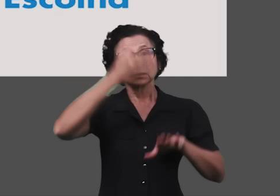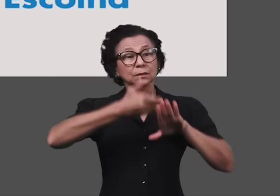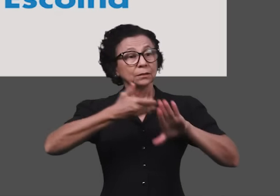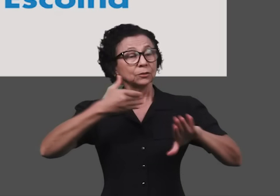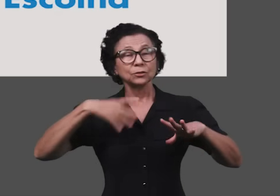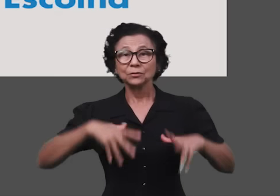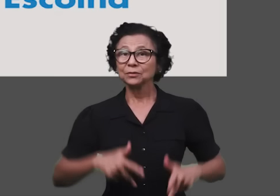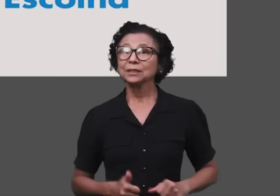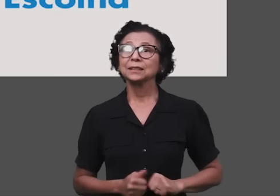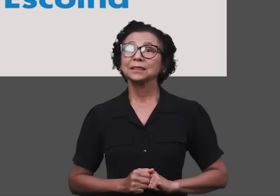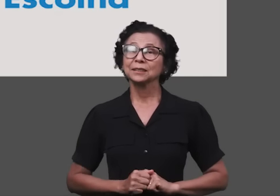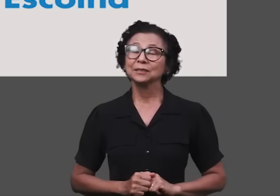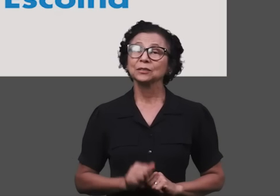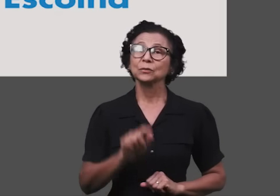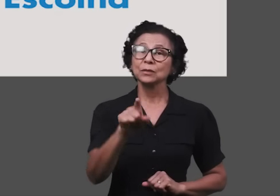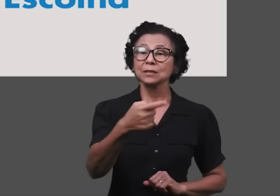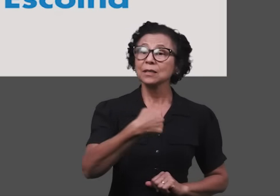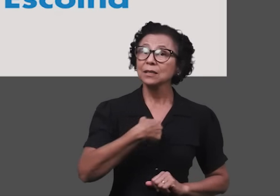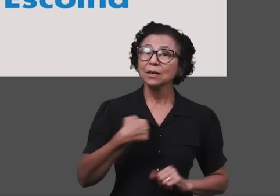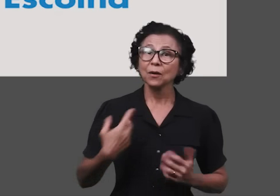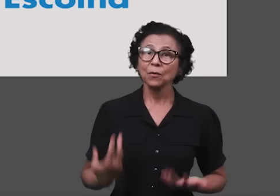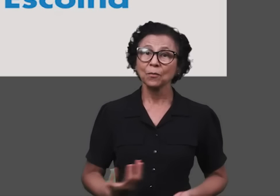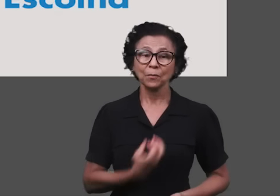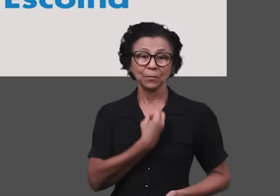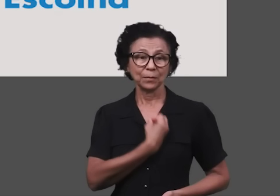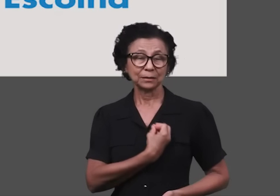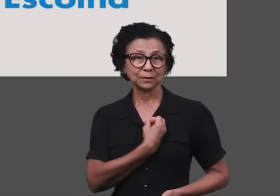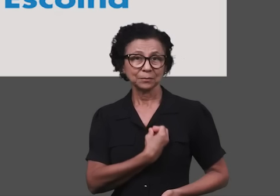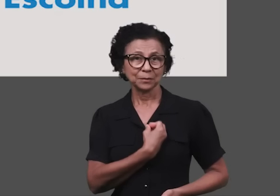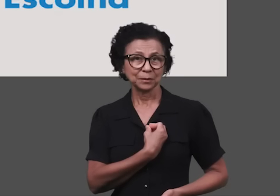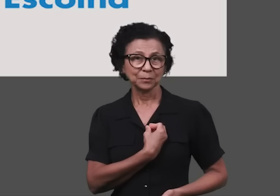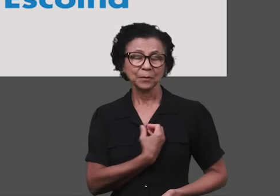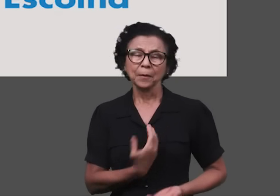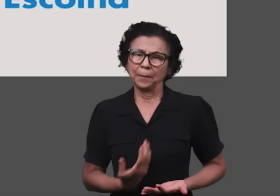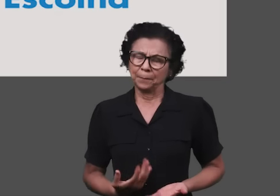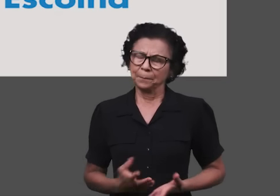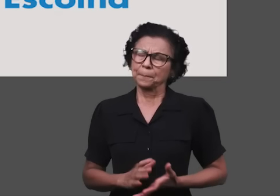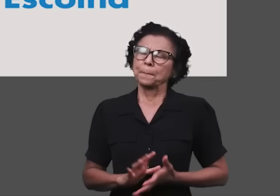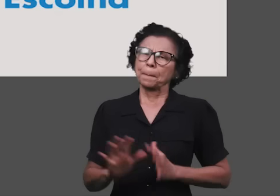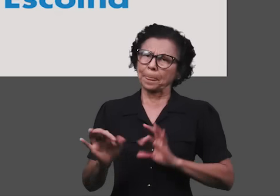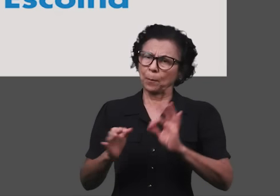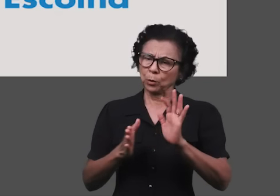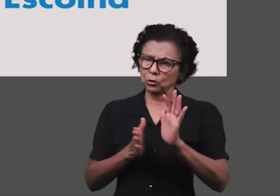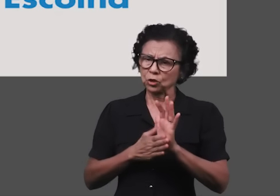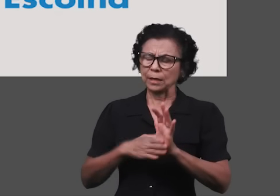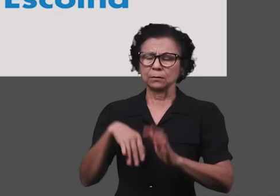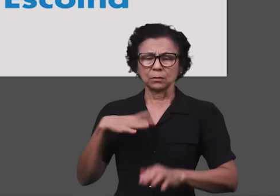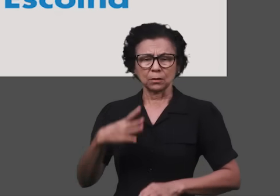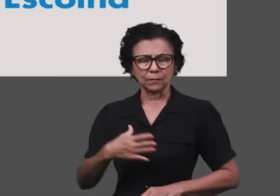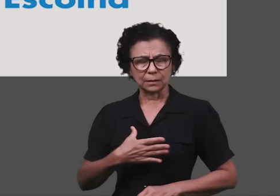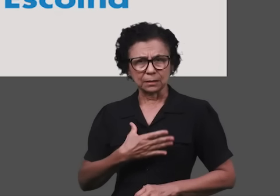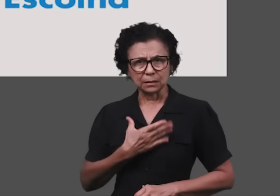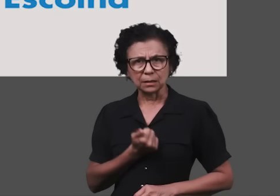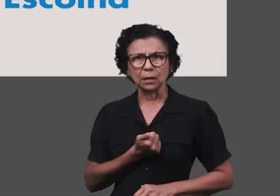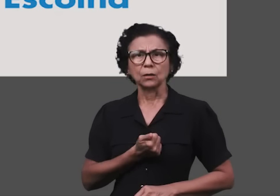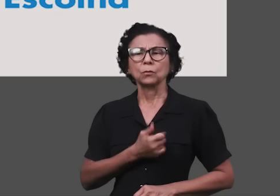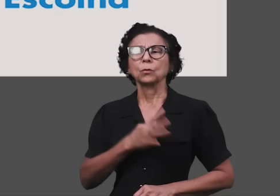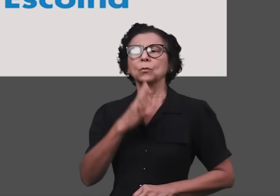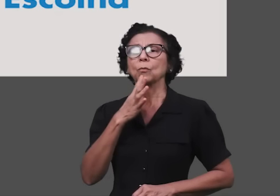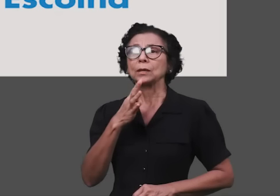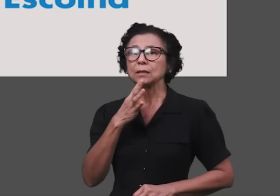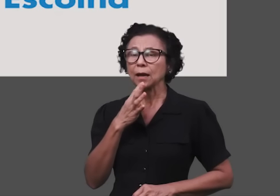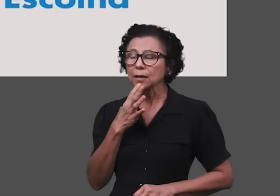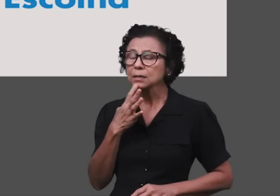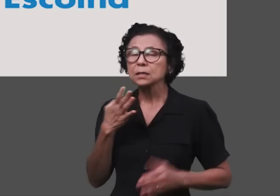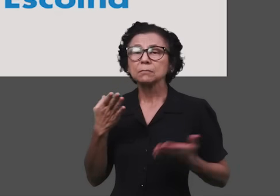processo onde nós entramos. Ali nós estamos. O homem ali tem conhecimento do projeto e agora ele vai